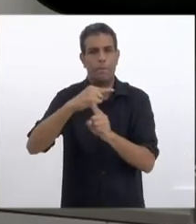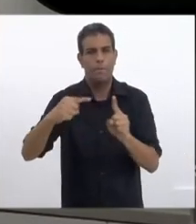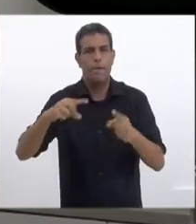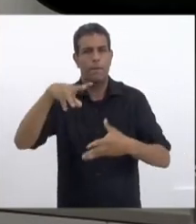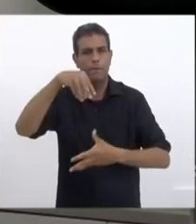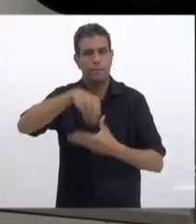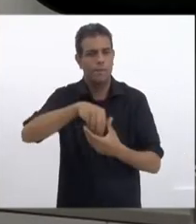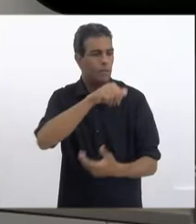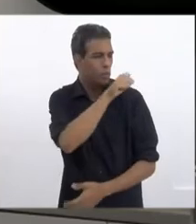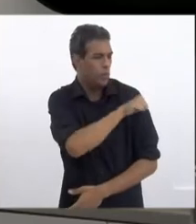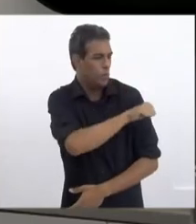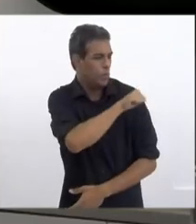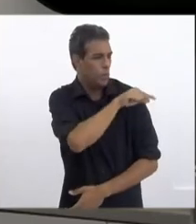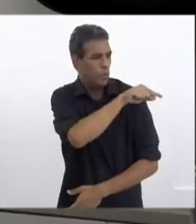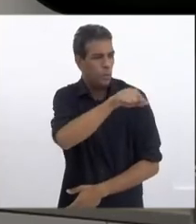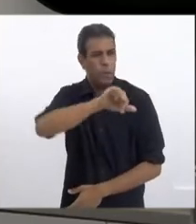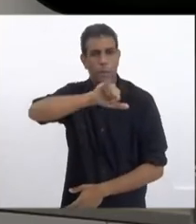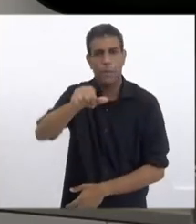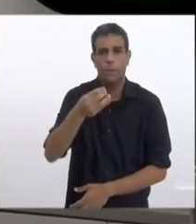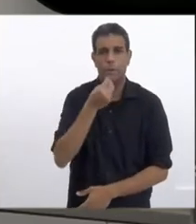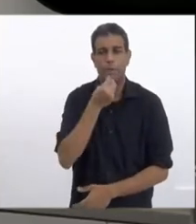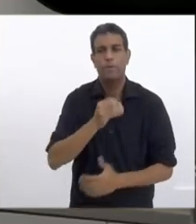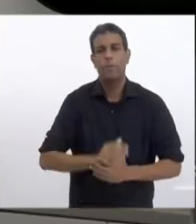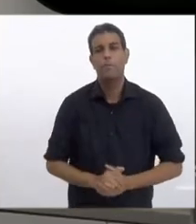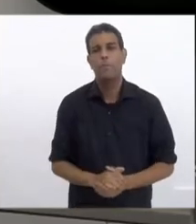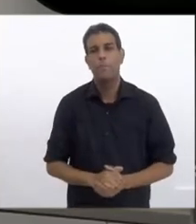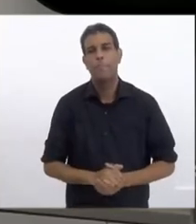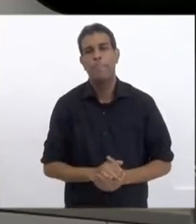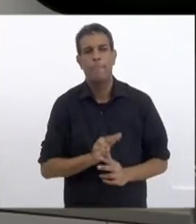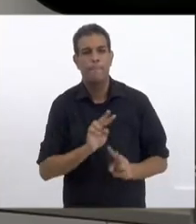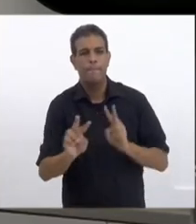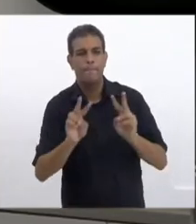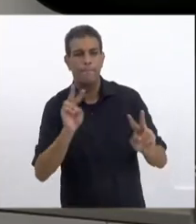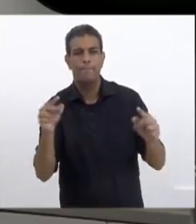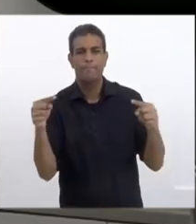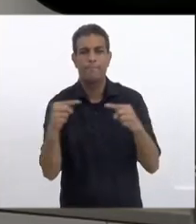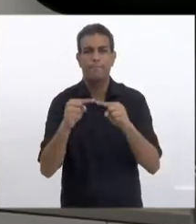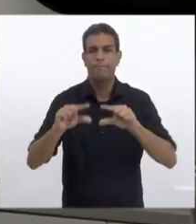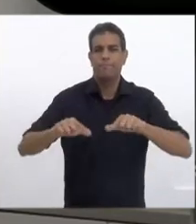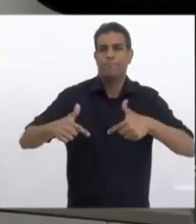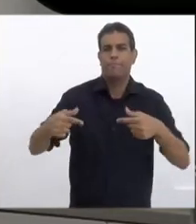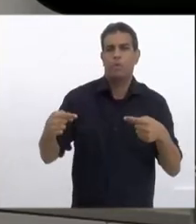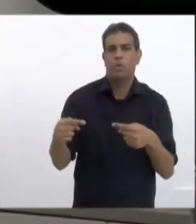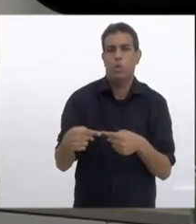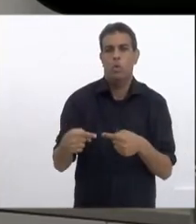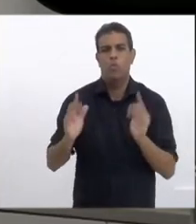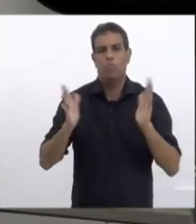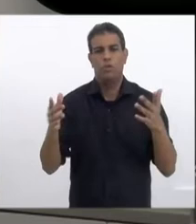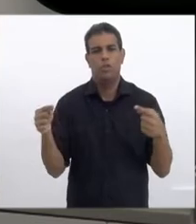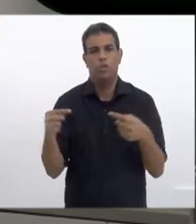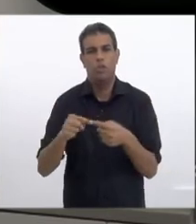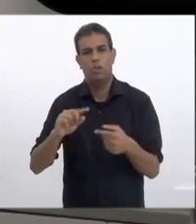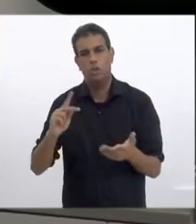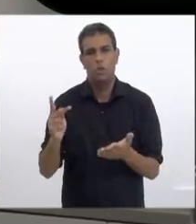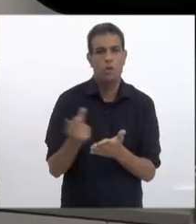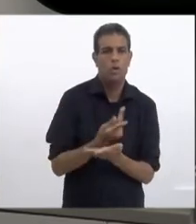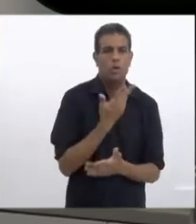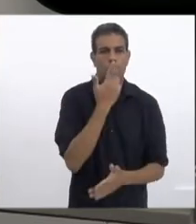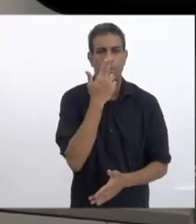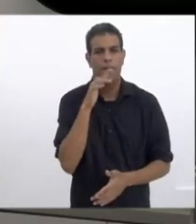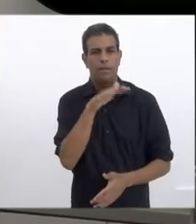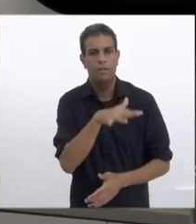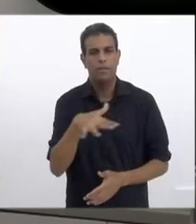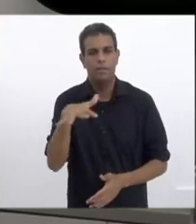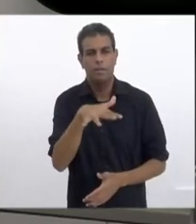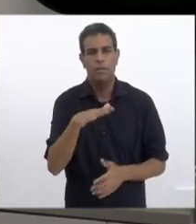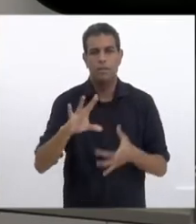Janeiro, e ela é super importante. Então, a gente verifica que há avanços onde a rede de atenção psicossocial consegue ser implantada, né?